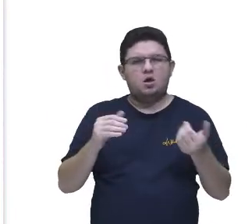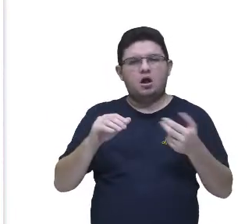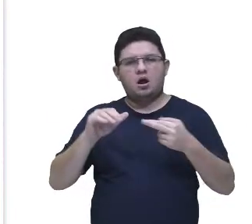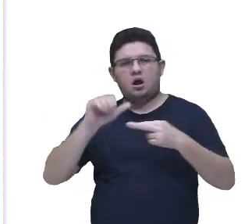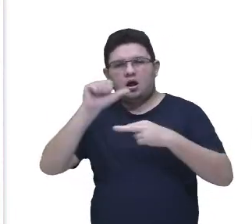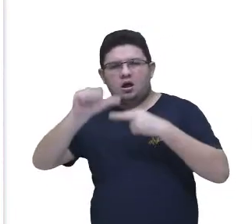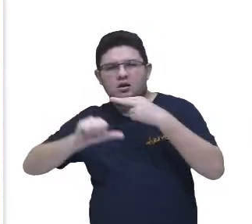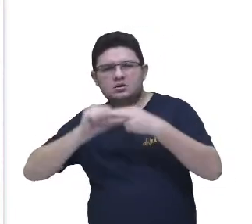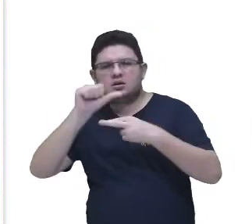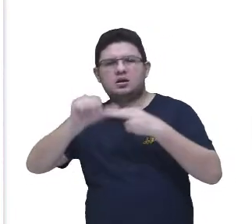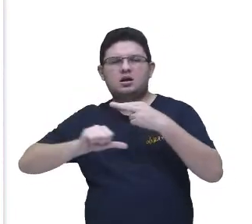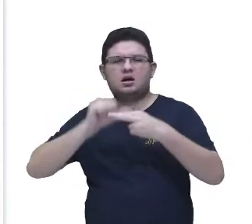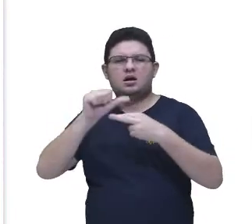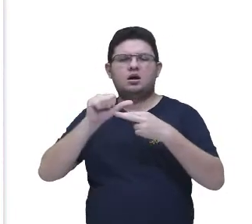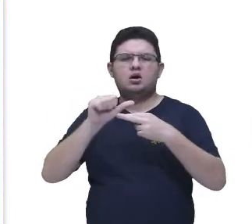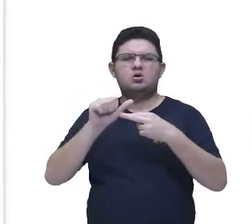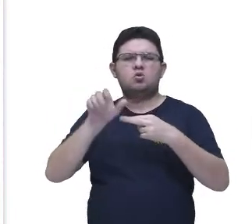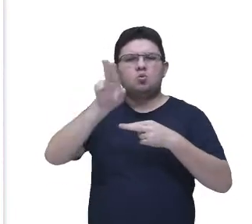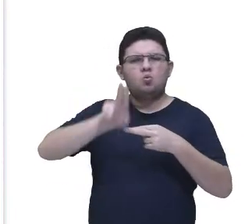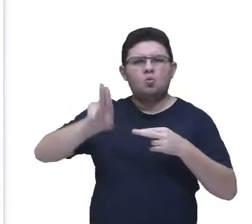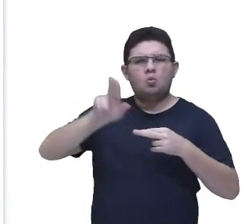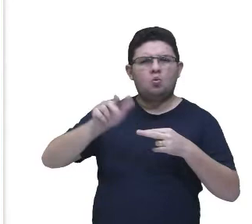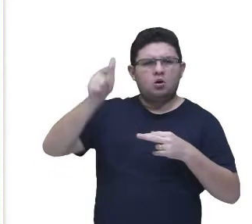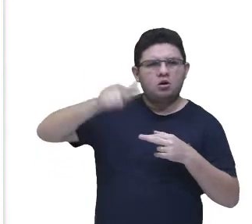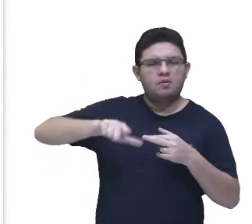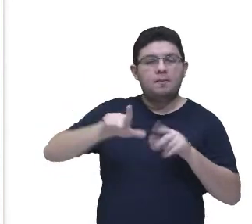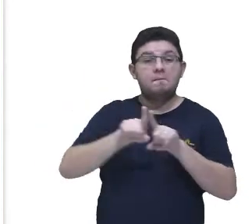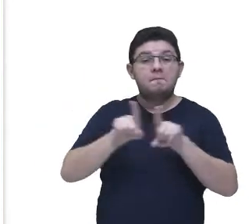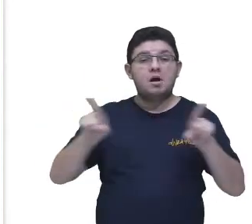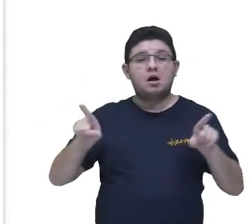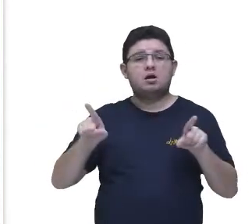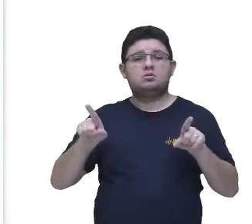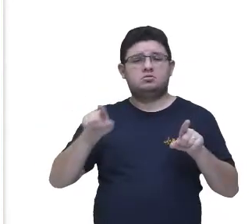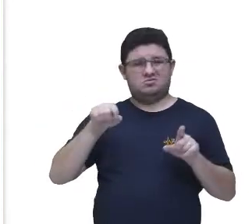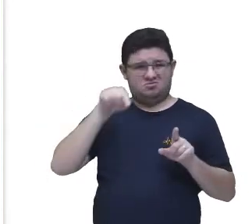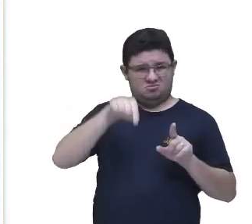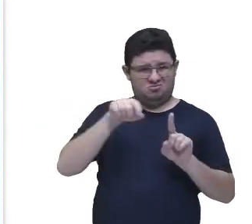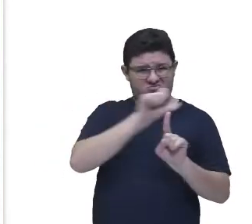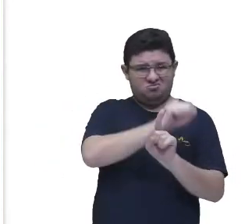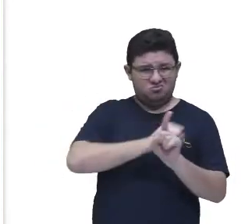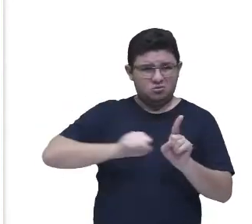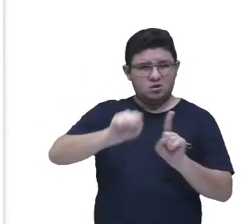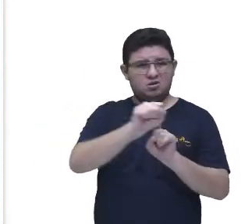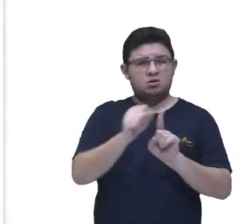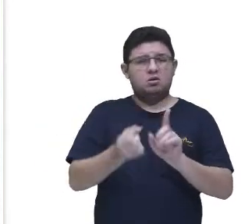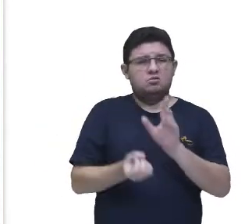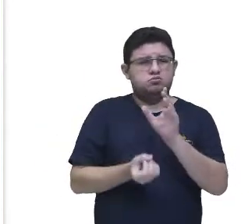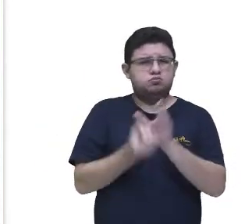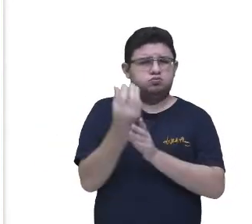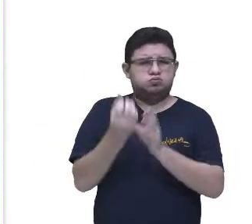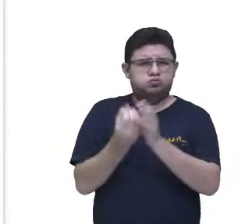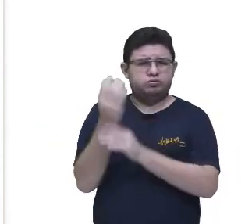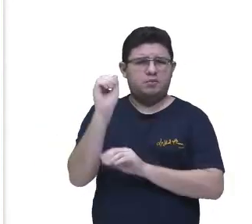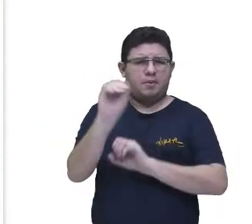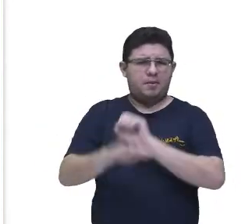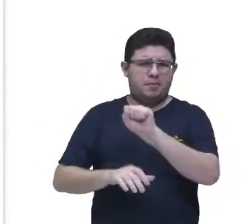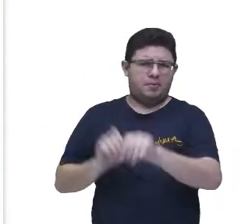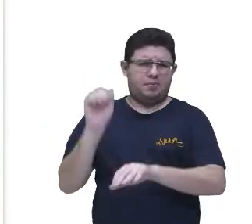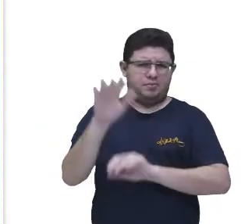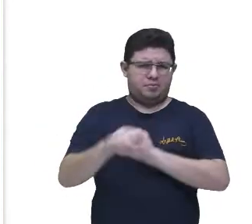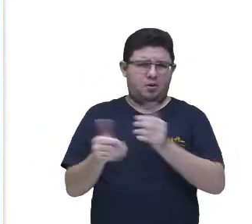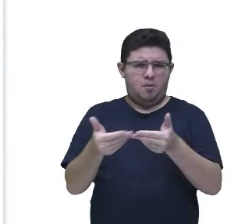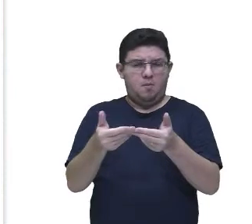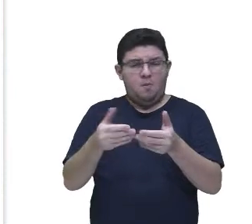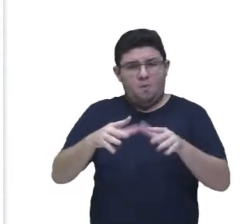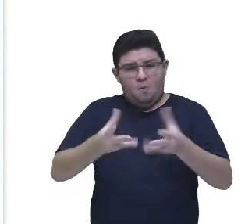reutilização do lixo, ainda assim a nossa sociedade acaba gerando uma enorme quantidade de resíduos. E esse resíduo,